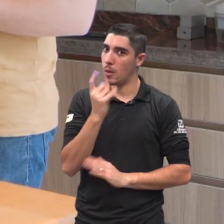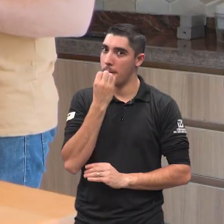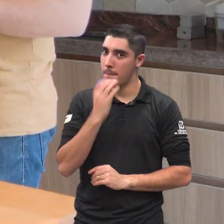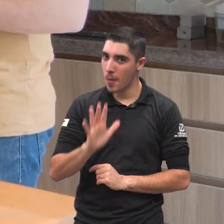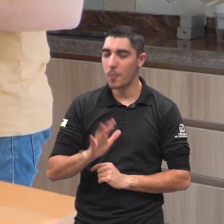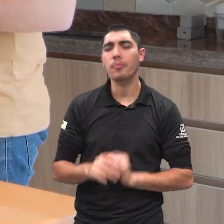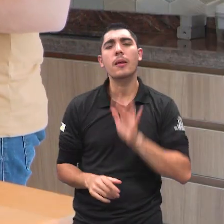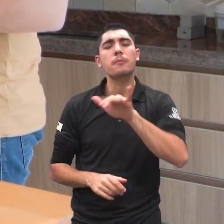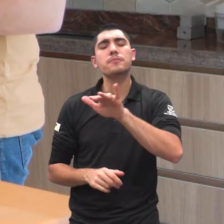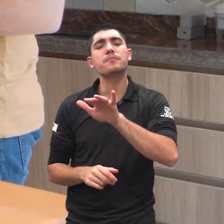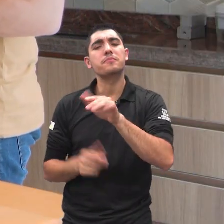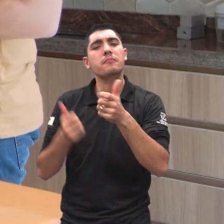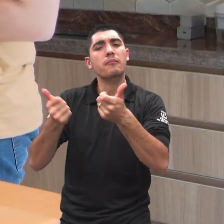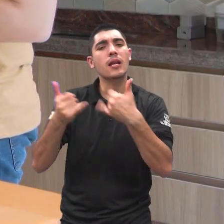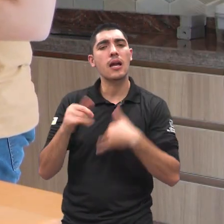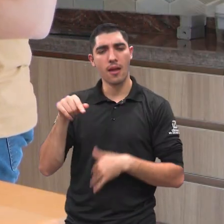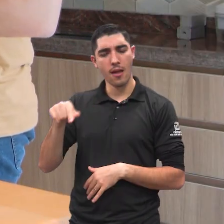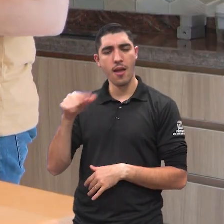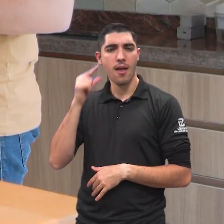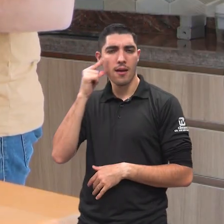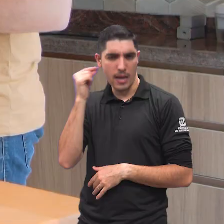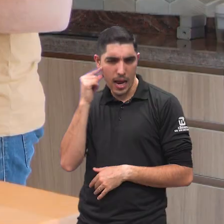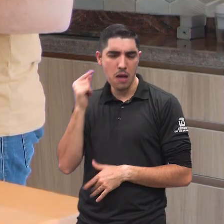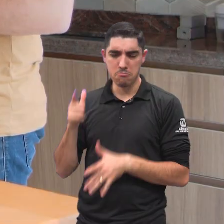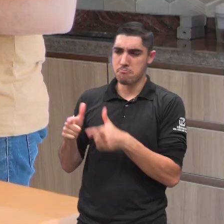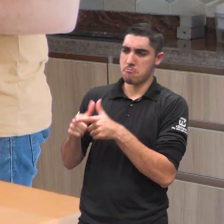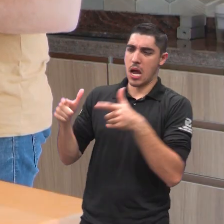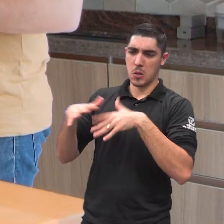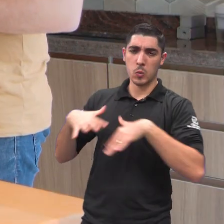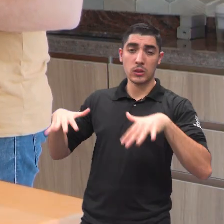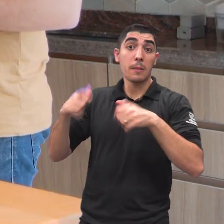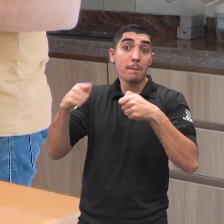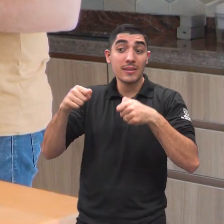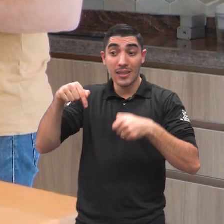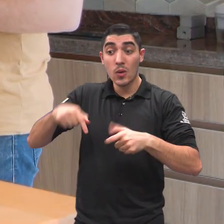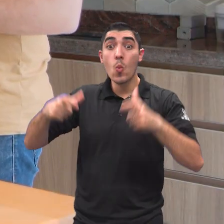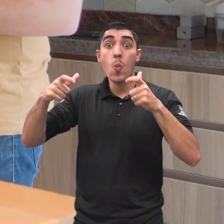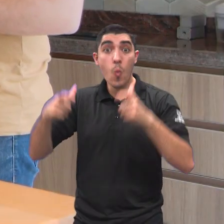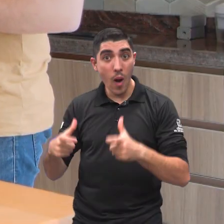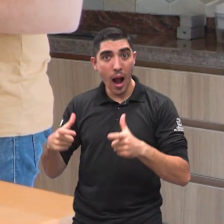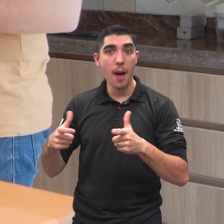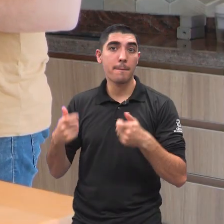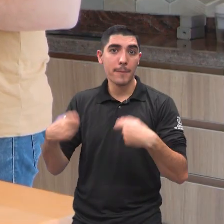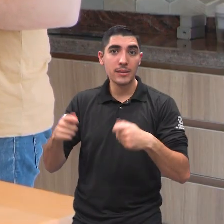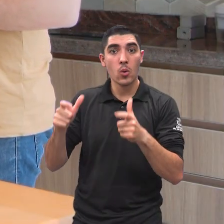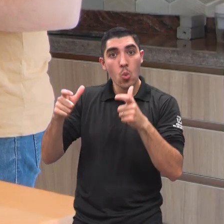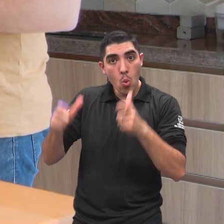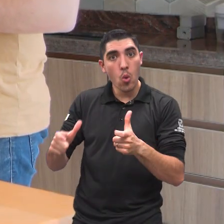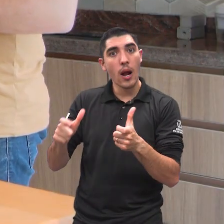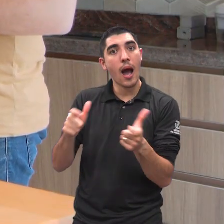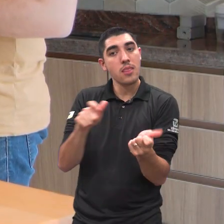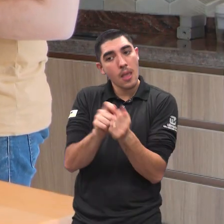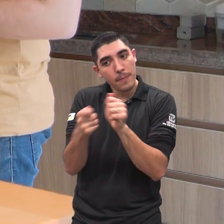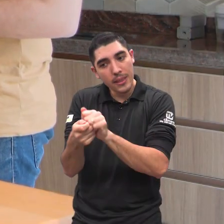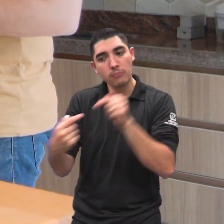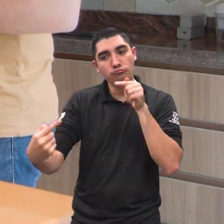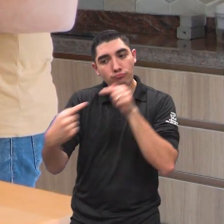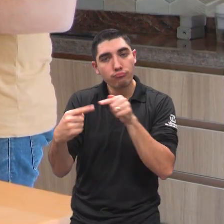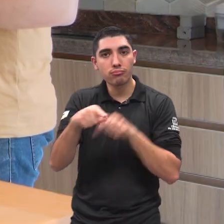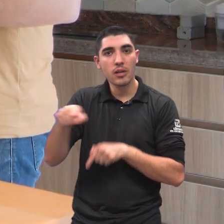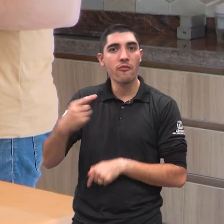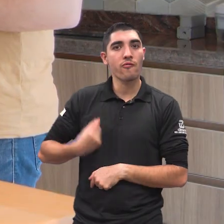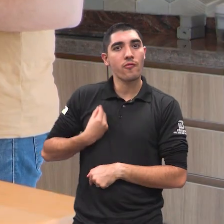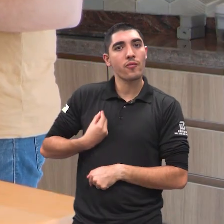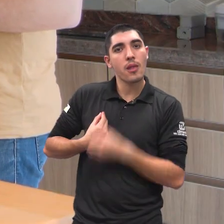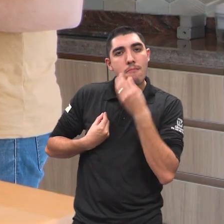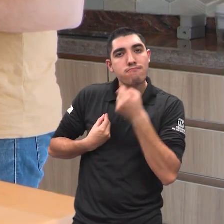Agora, Ana, outra coisa que a gente pensa, quando pensa em gato em linhas gerais, é o espaço, né? Tem que ser adaptado pro gato viver bem,